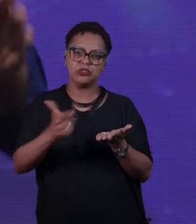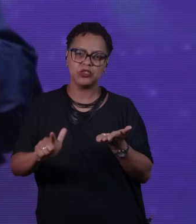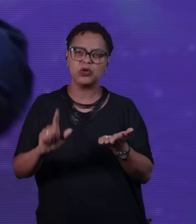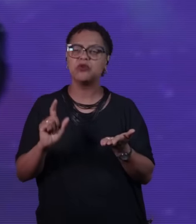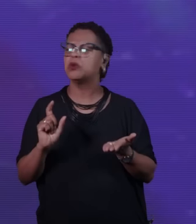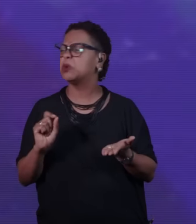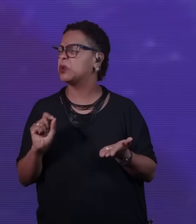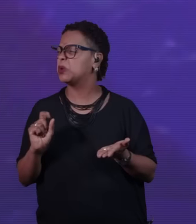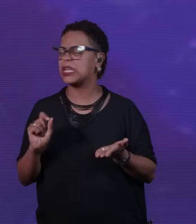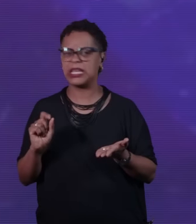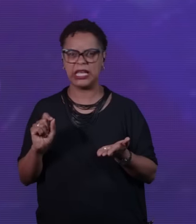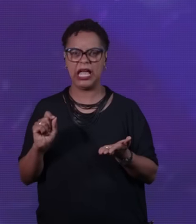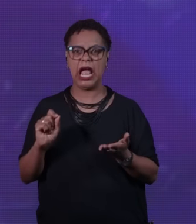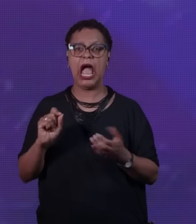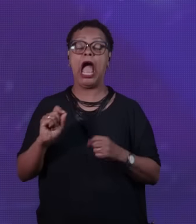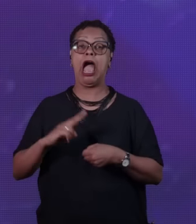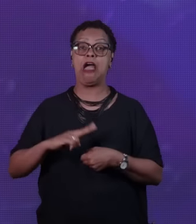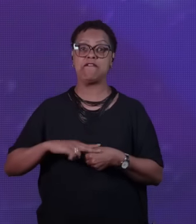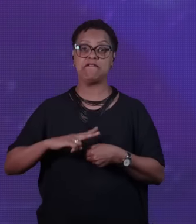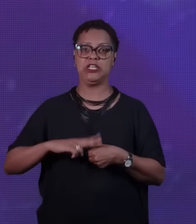como é que chama? Virgindade.